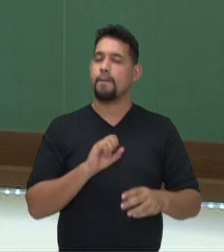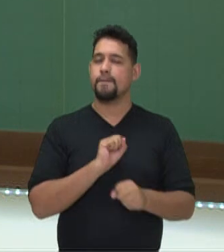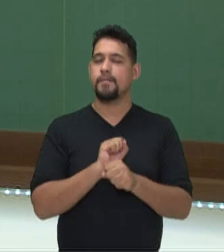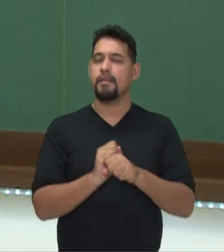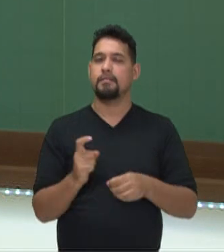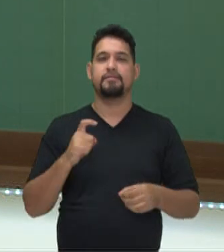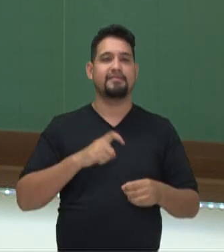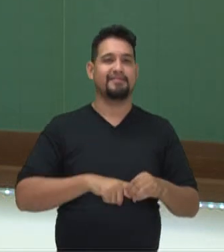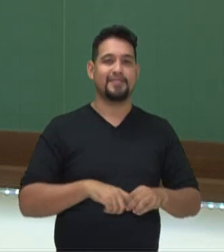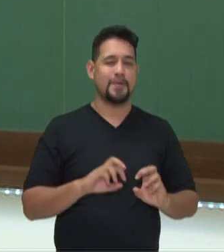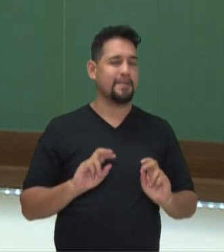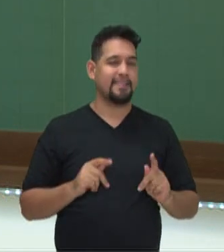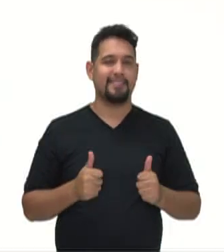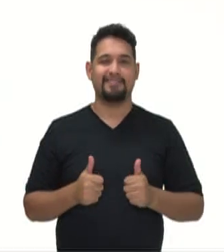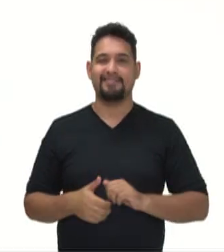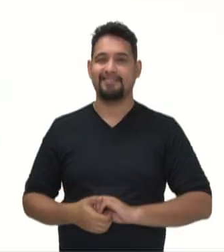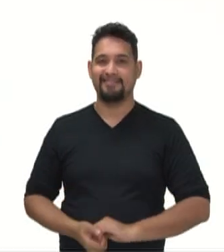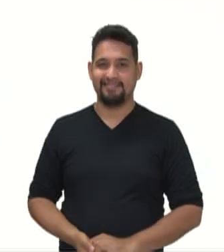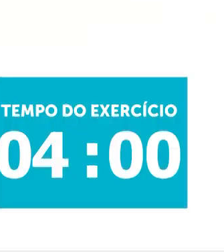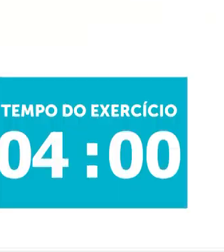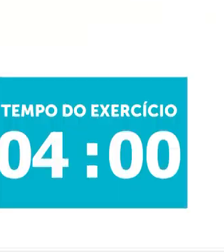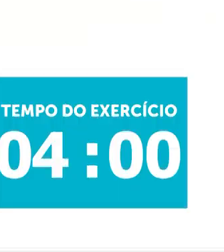já voltamos, ok?